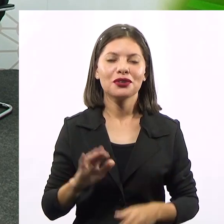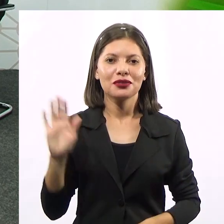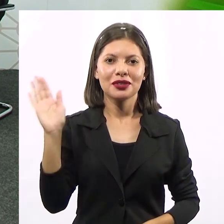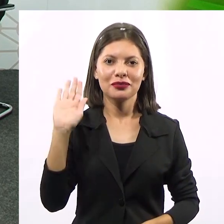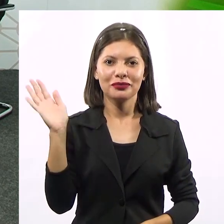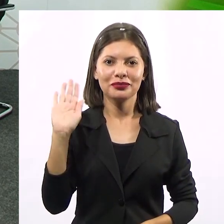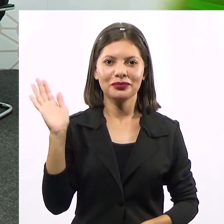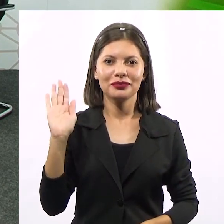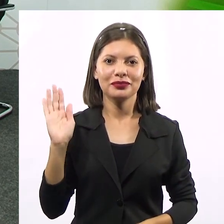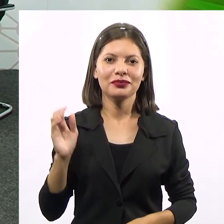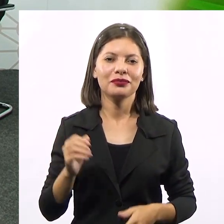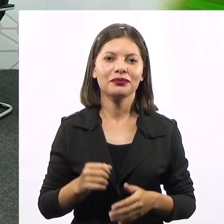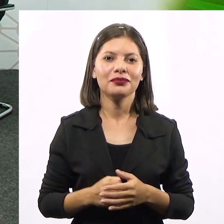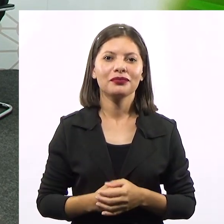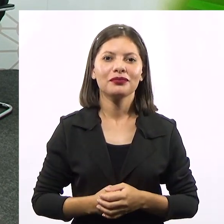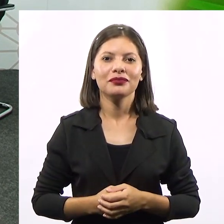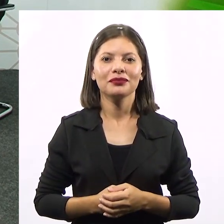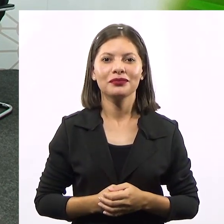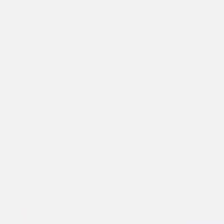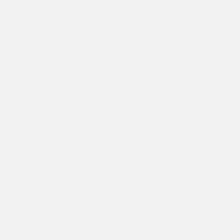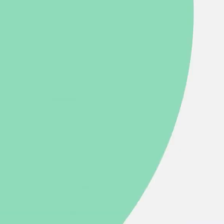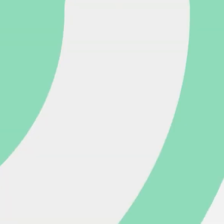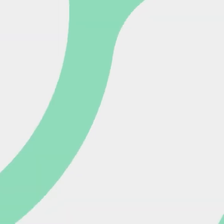novas. Até a nossa próxima aula.